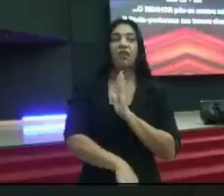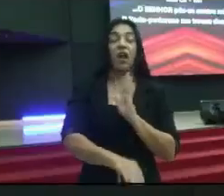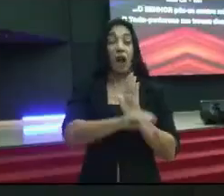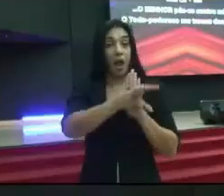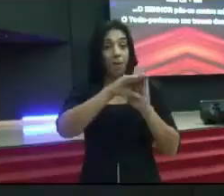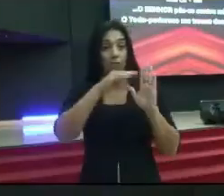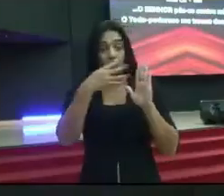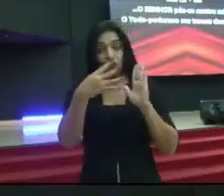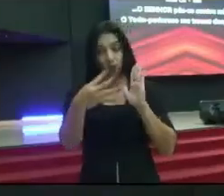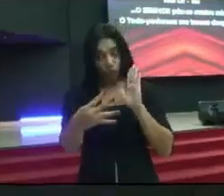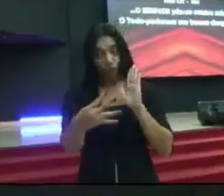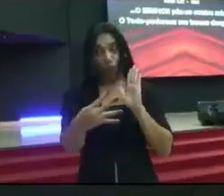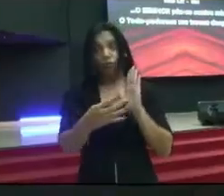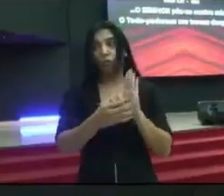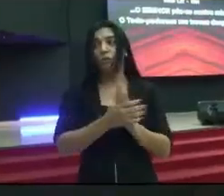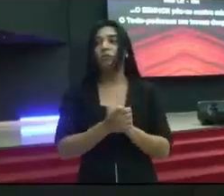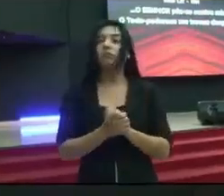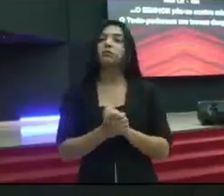Capítulo 4.